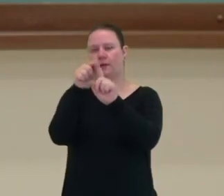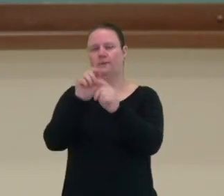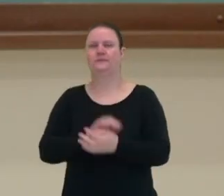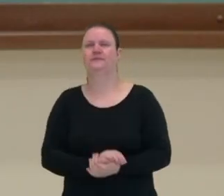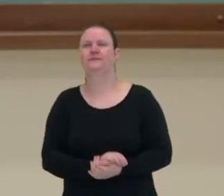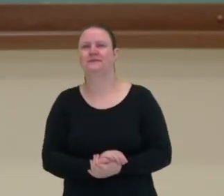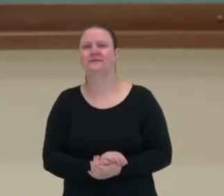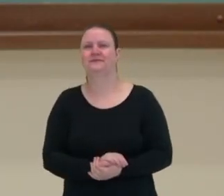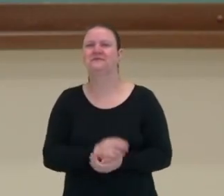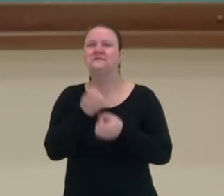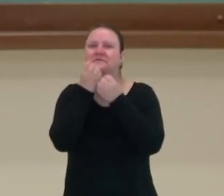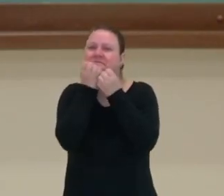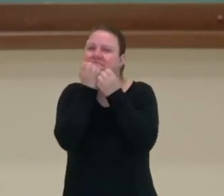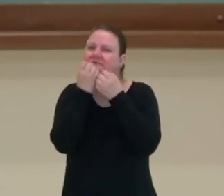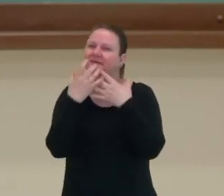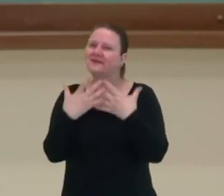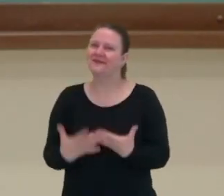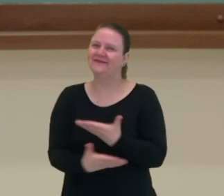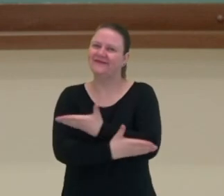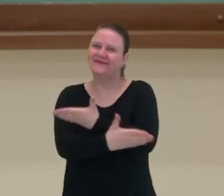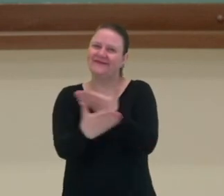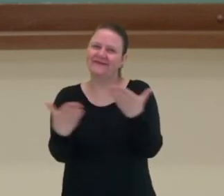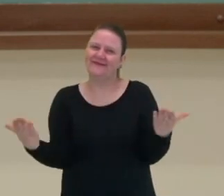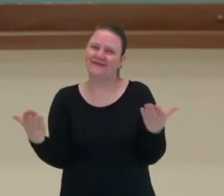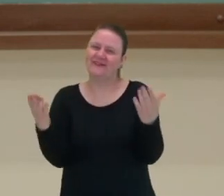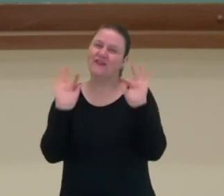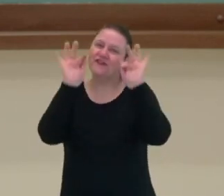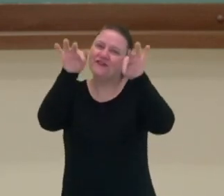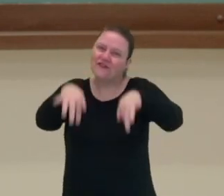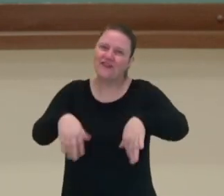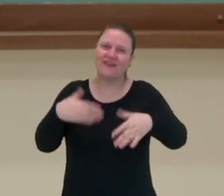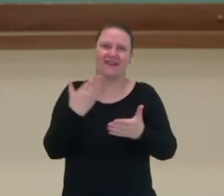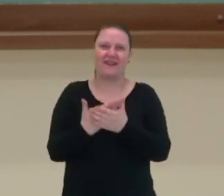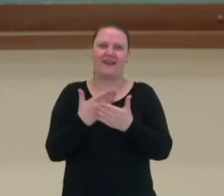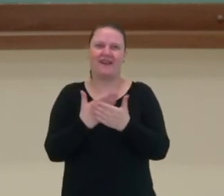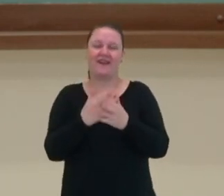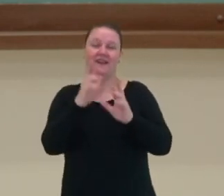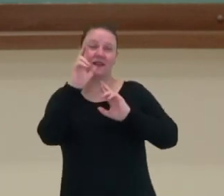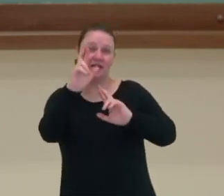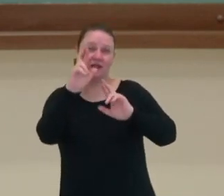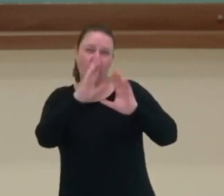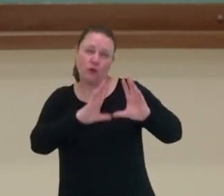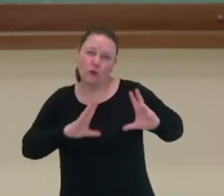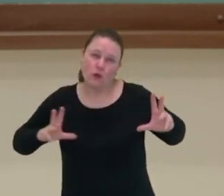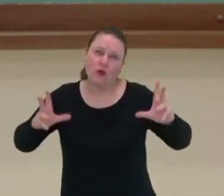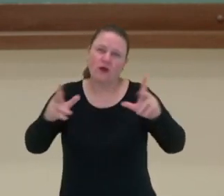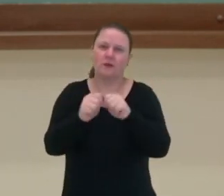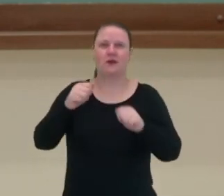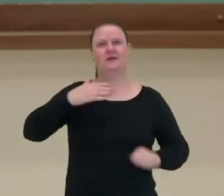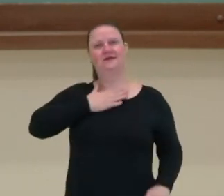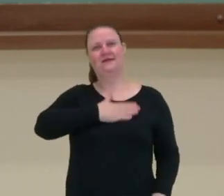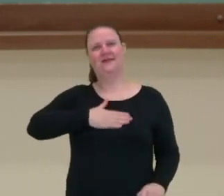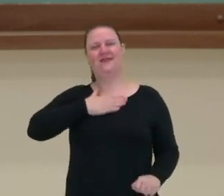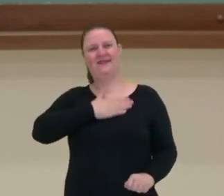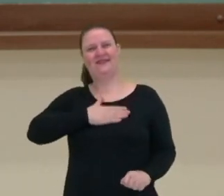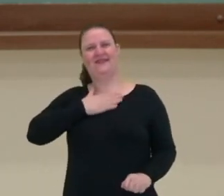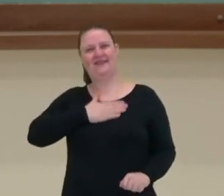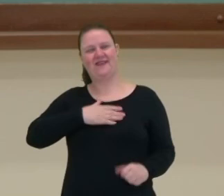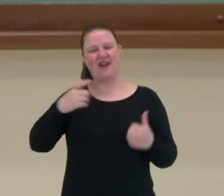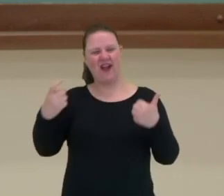flechas. Muito bem, pessoal, ficamos por aqui, espero que vocês tenham gostado aí, curtido esse